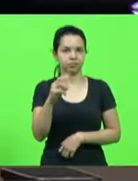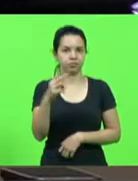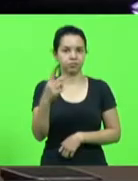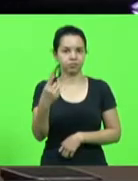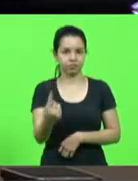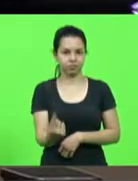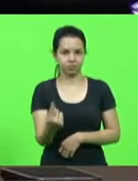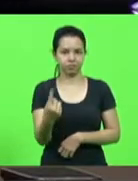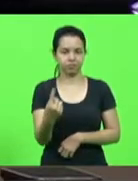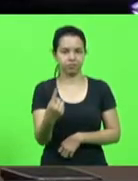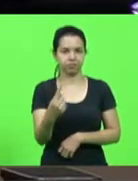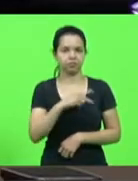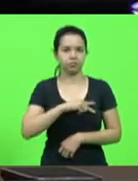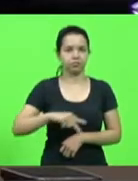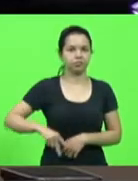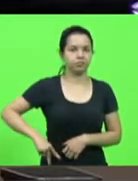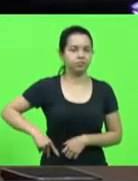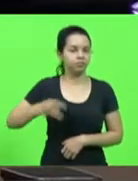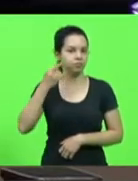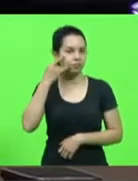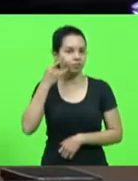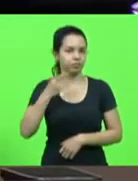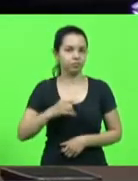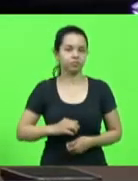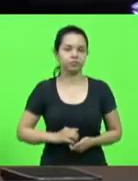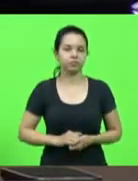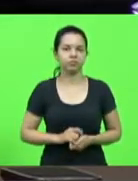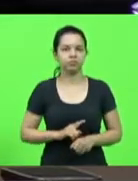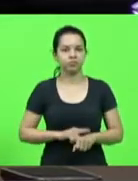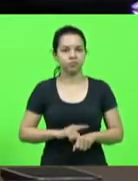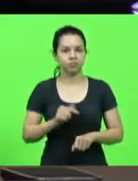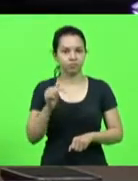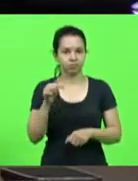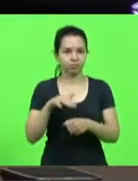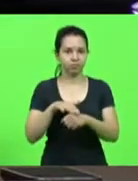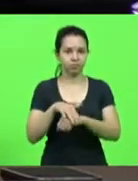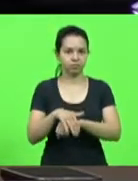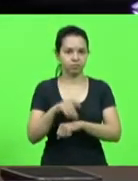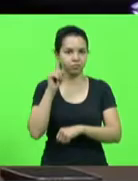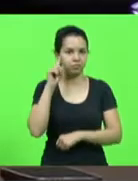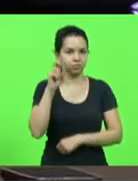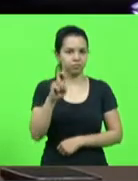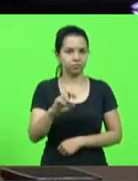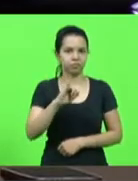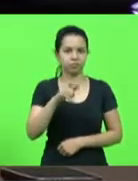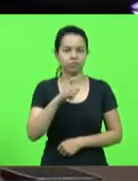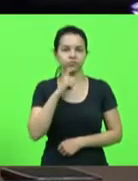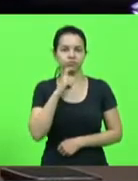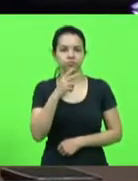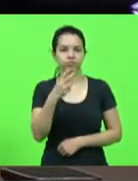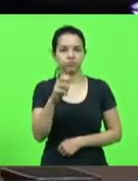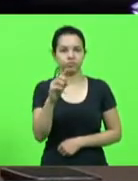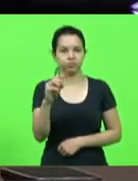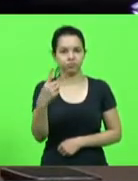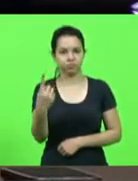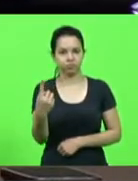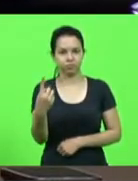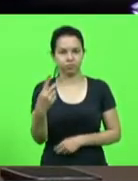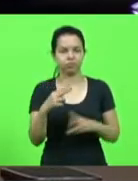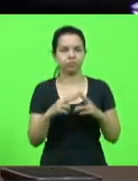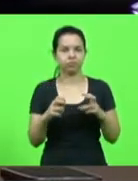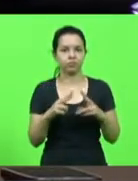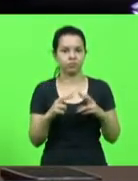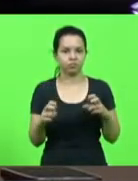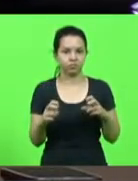deputado Mauro de Nadal. Às 19 horas do dia 5 de julho de 2021, na cidade de Florianópolis,